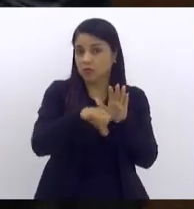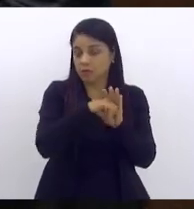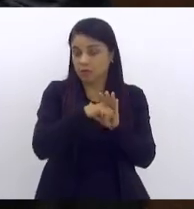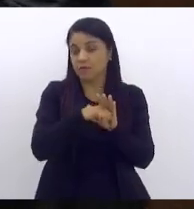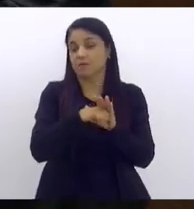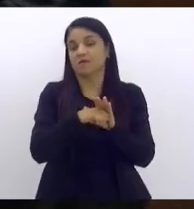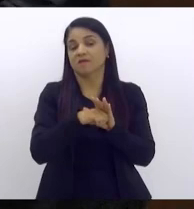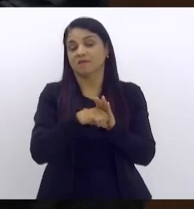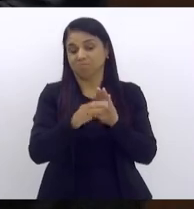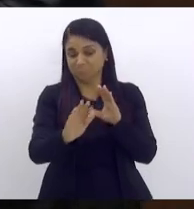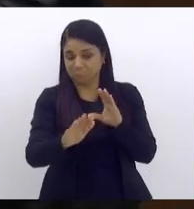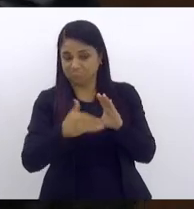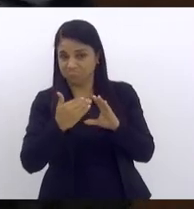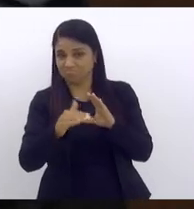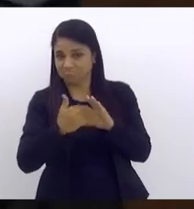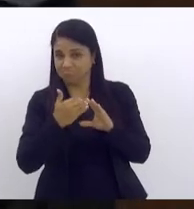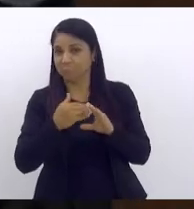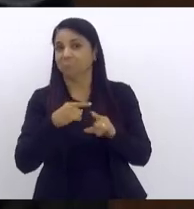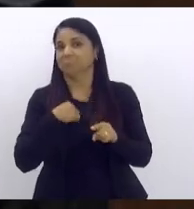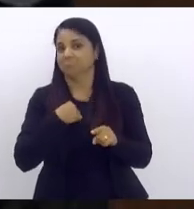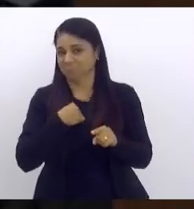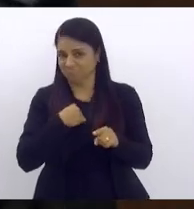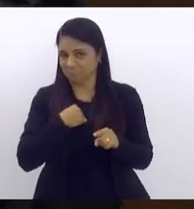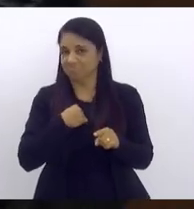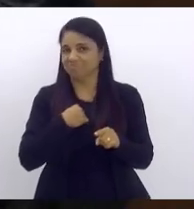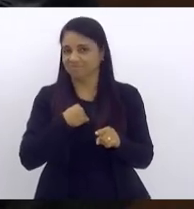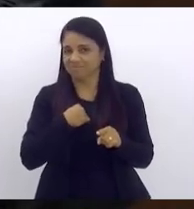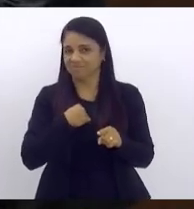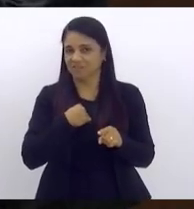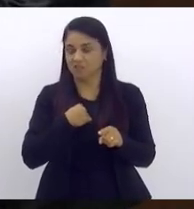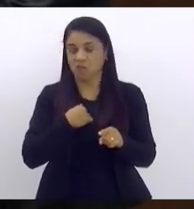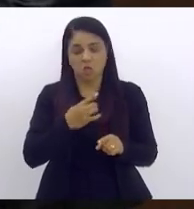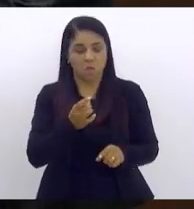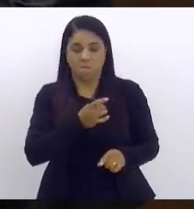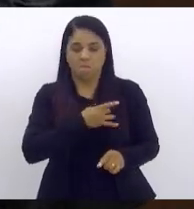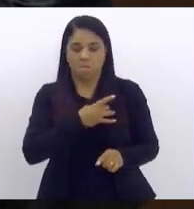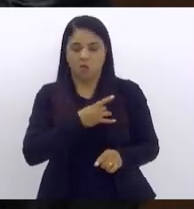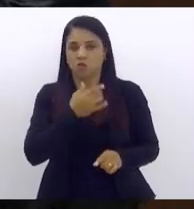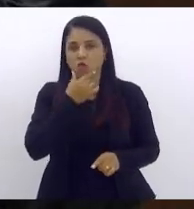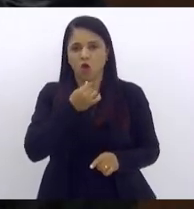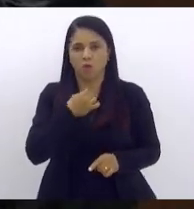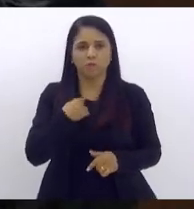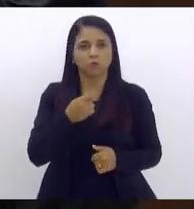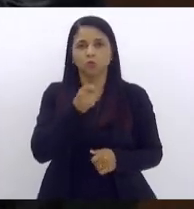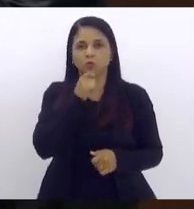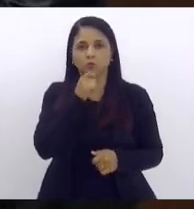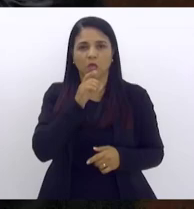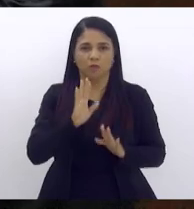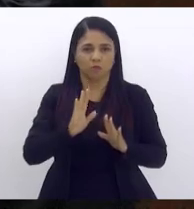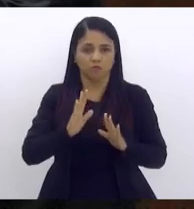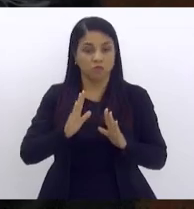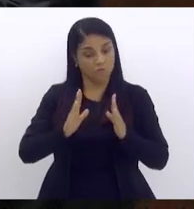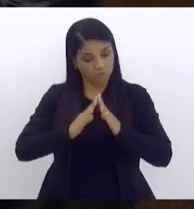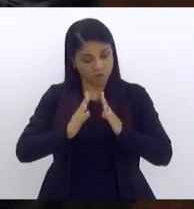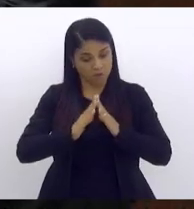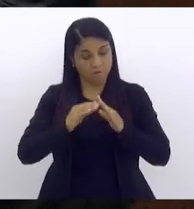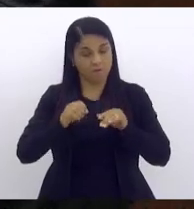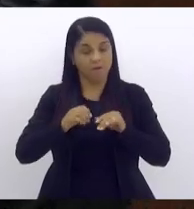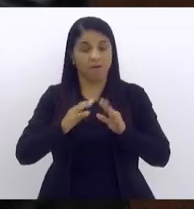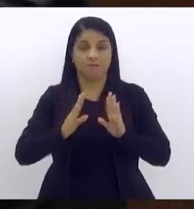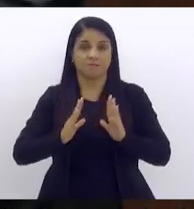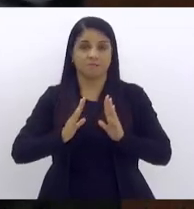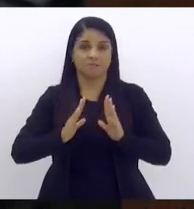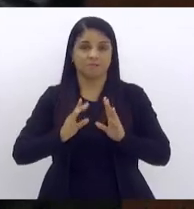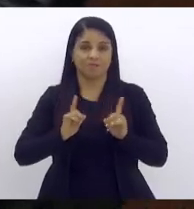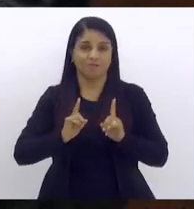recebendo recadinhos, mas nós não vamos dar um passo atrás. Se nós tivéssemos medo de homem, nós não sairíamos de casa. Nós não estaríamos aqui no parlamento